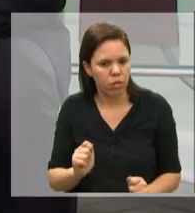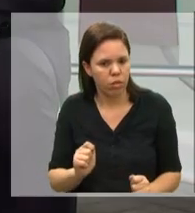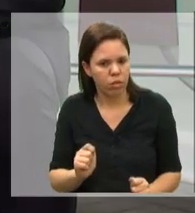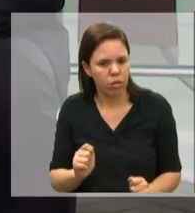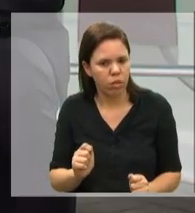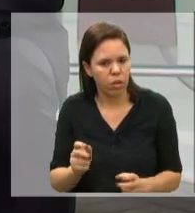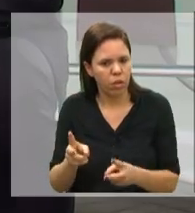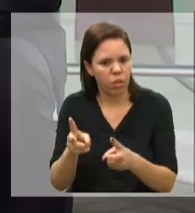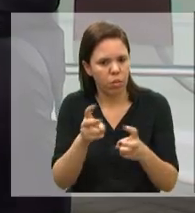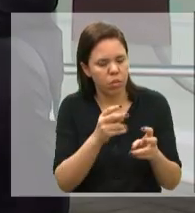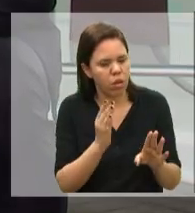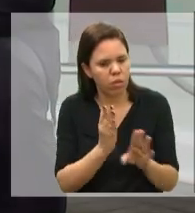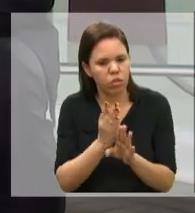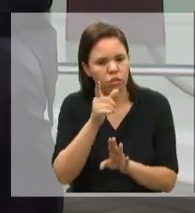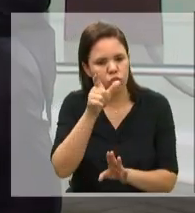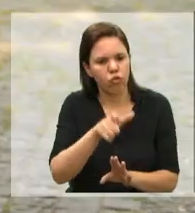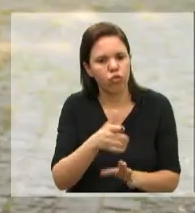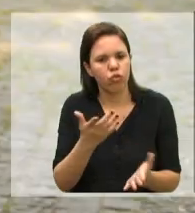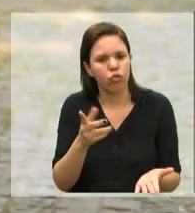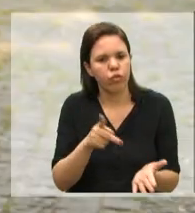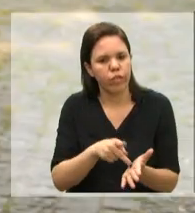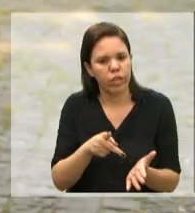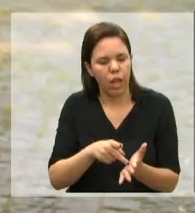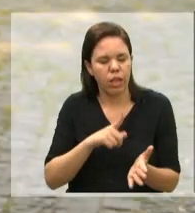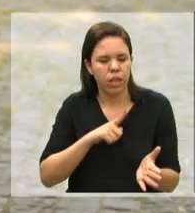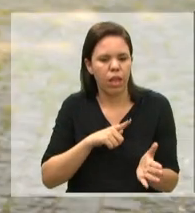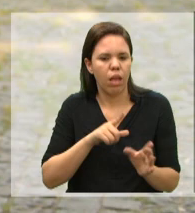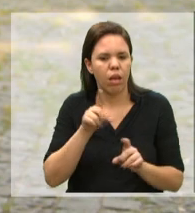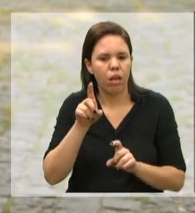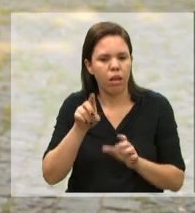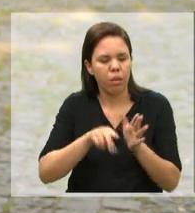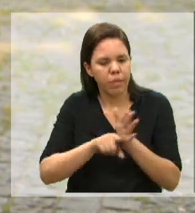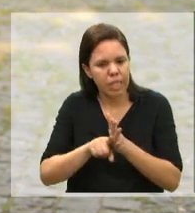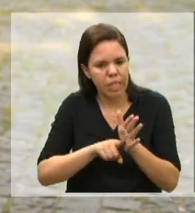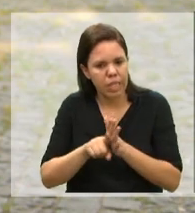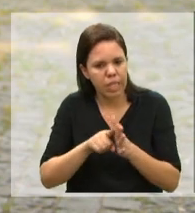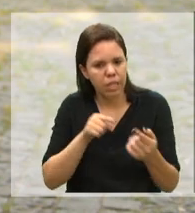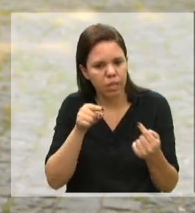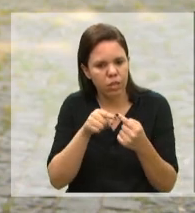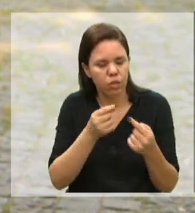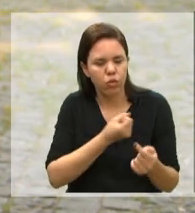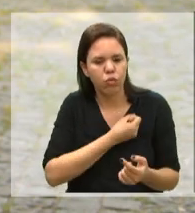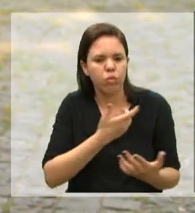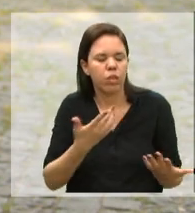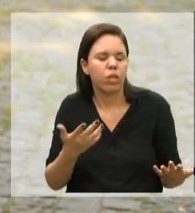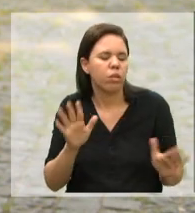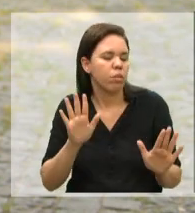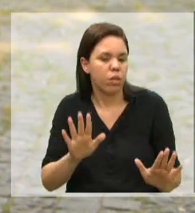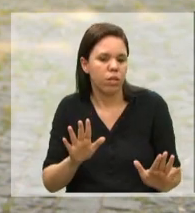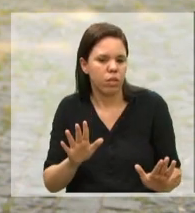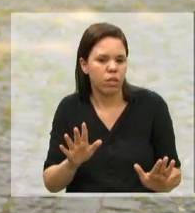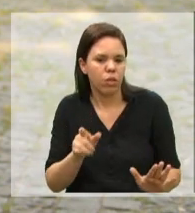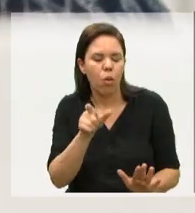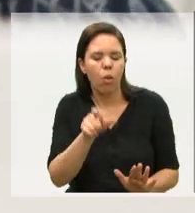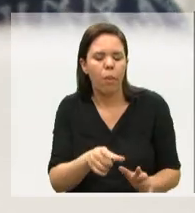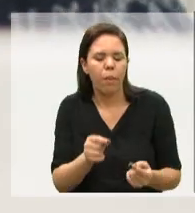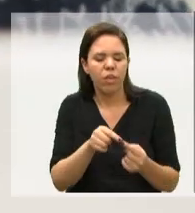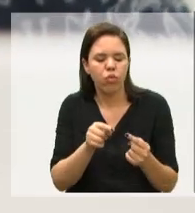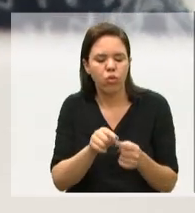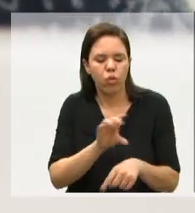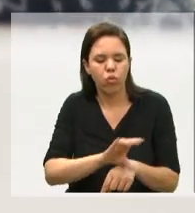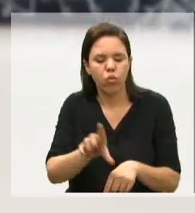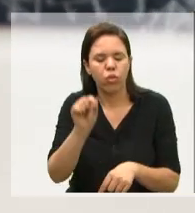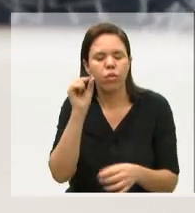traçar, pode até ser que existam dados, né, numéricos de idade, né, mas traçar um perfil, a gente